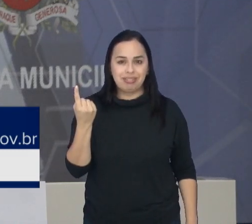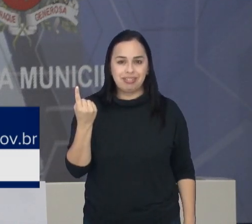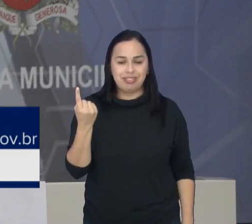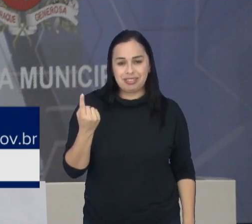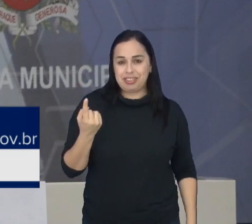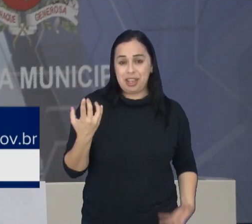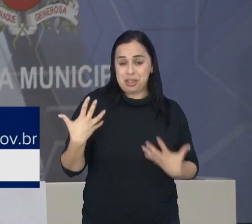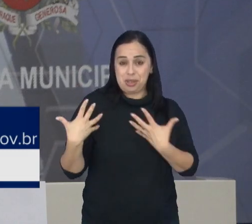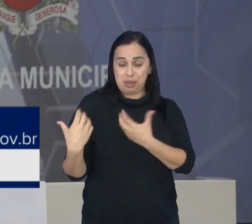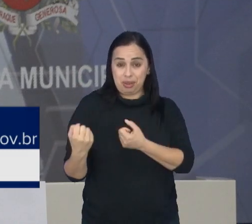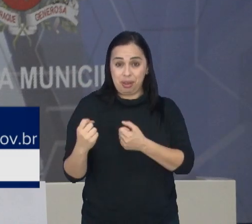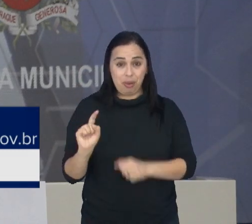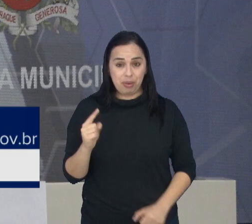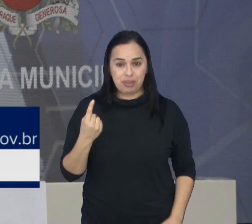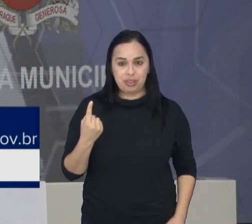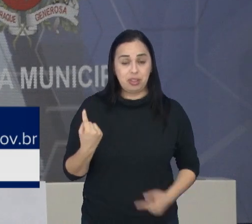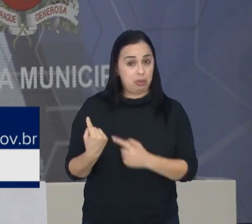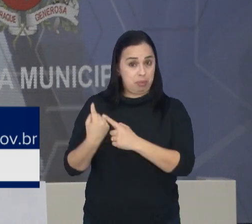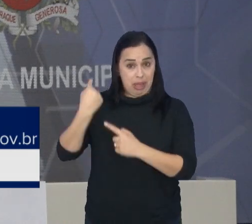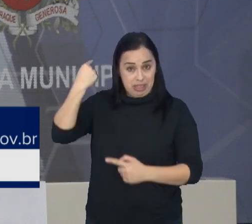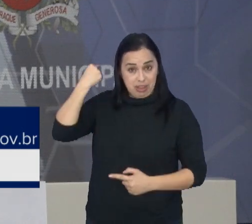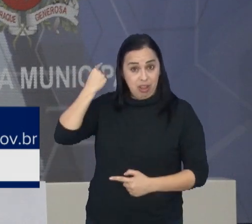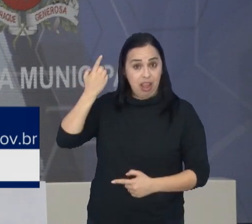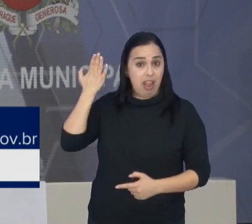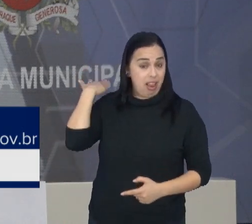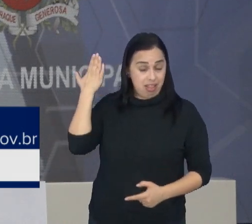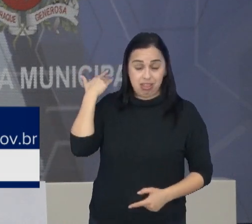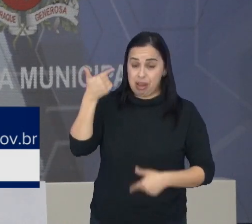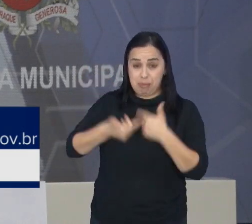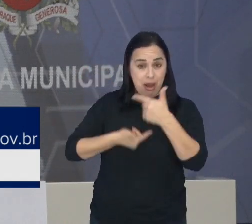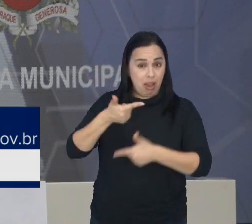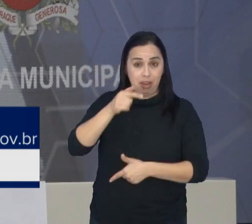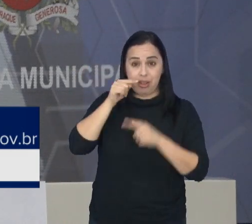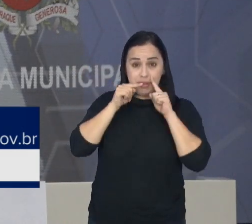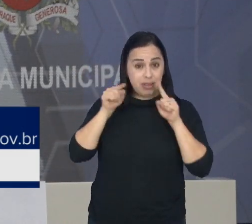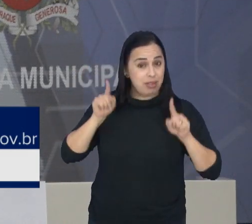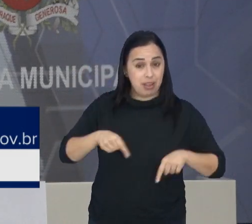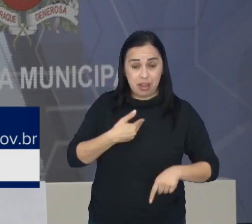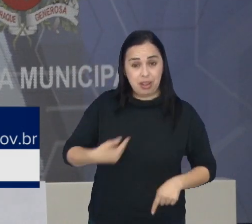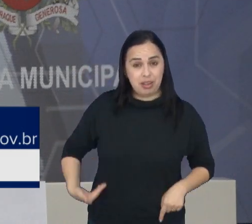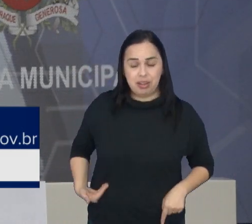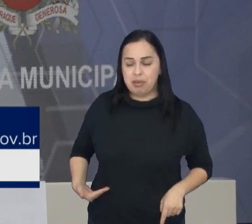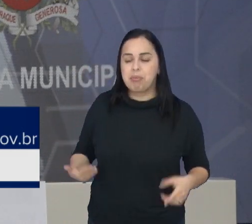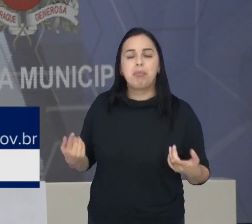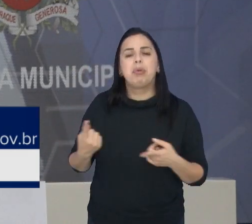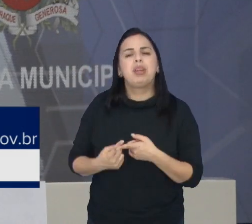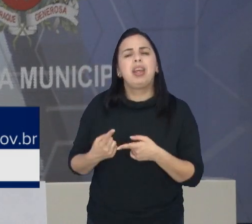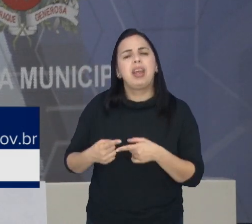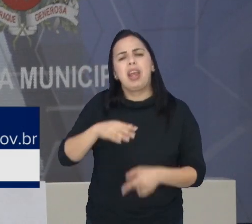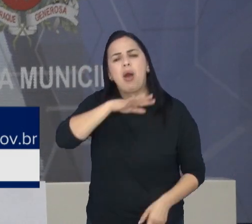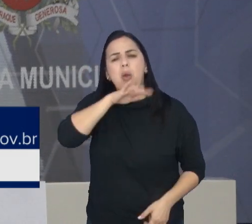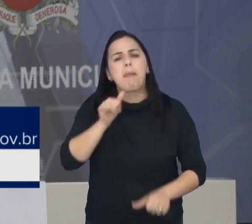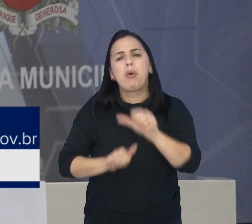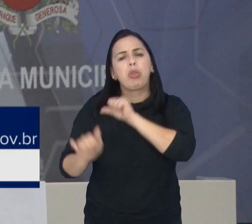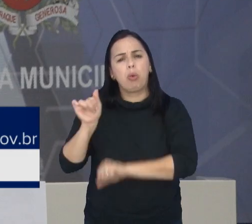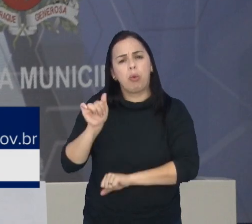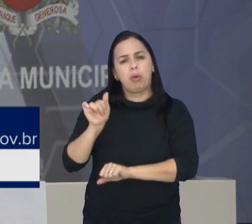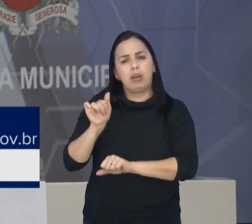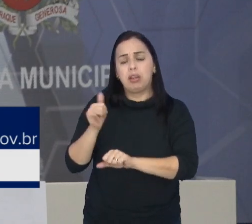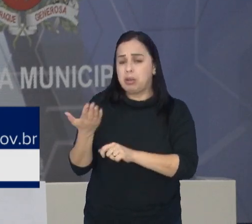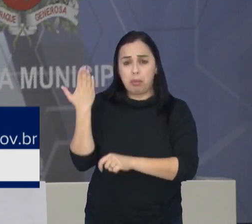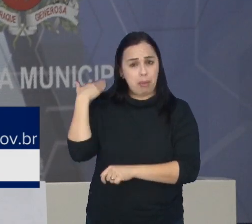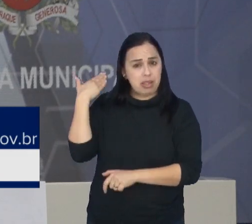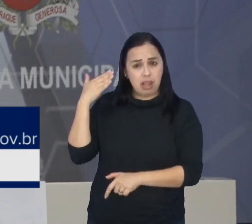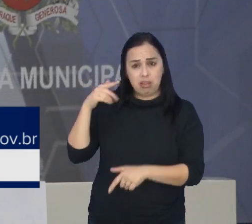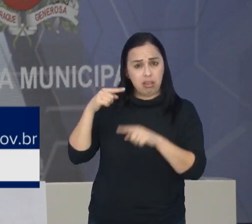realidade. Um dia ele foi servidor. Eu não entendo por que ele é tão ruim e tão maldoso para o servidor, que um dia ele foi